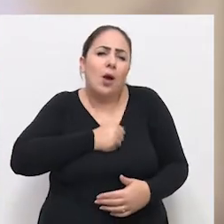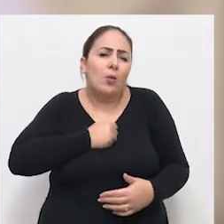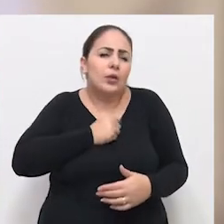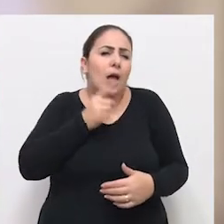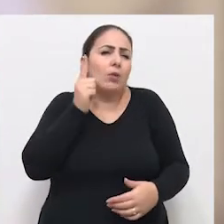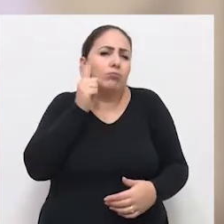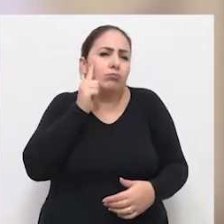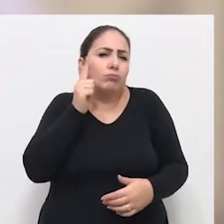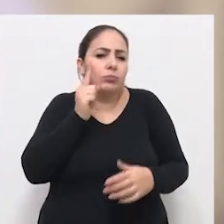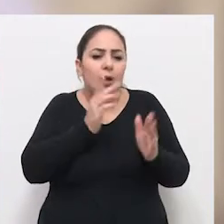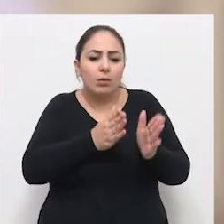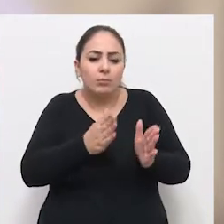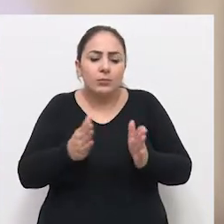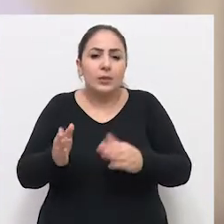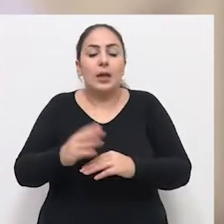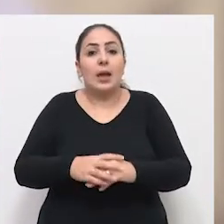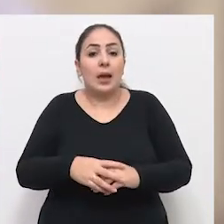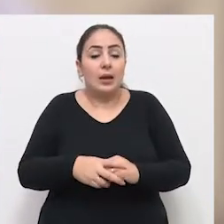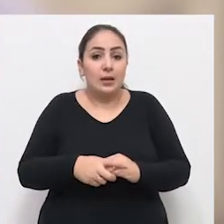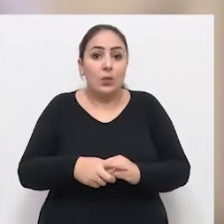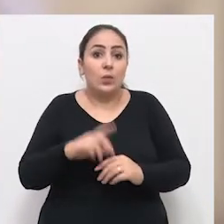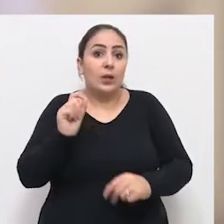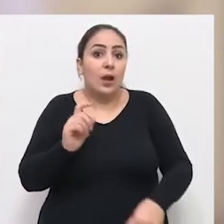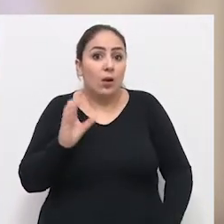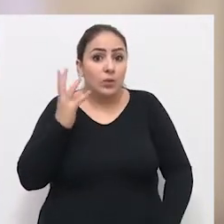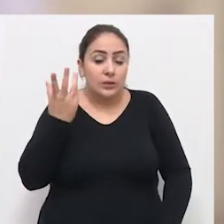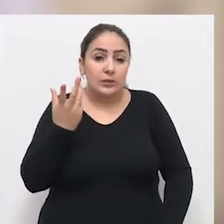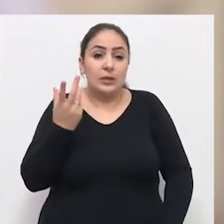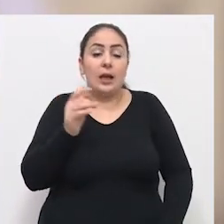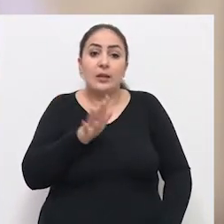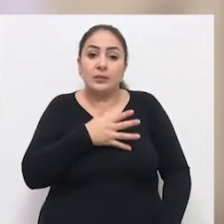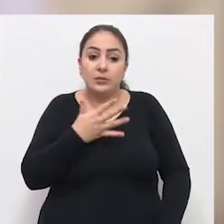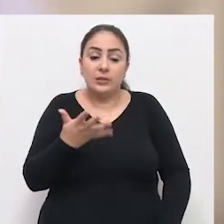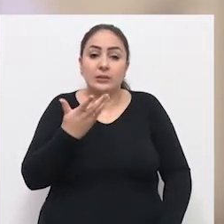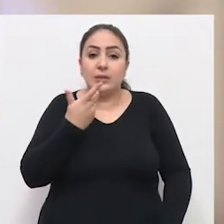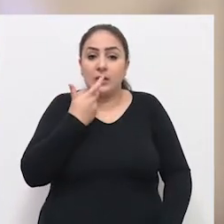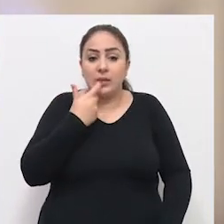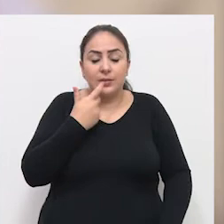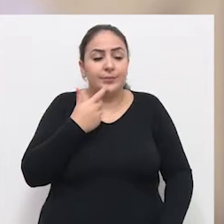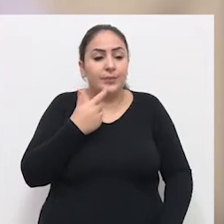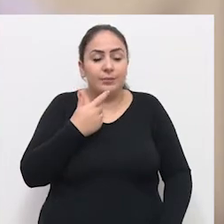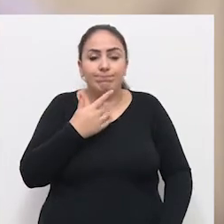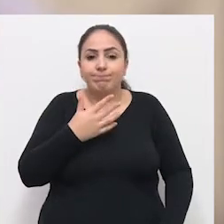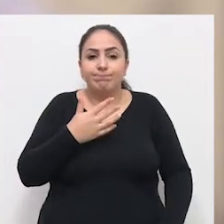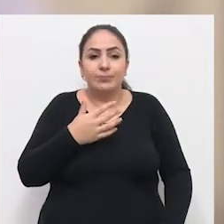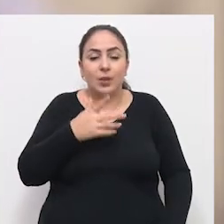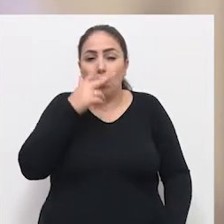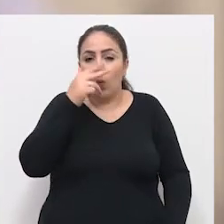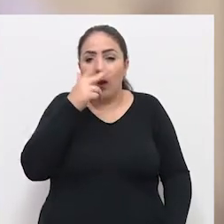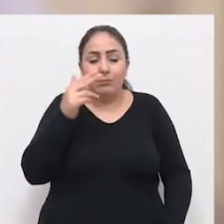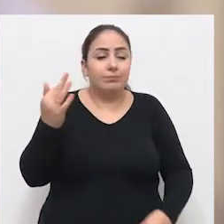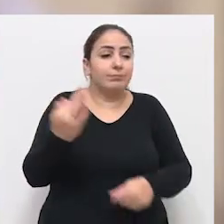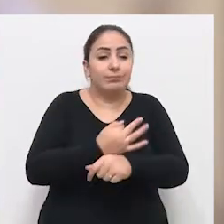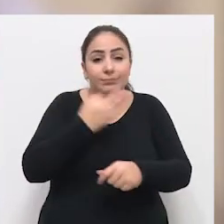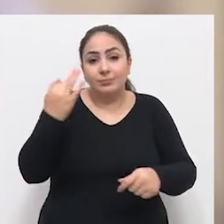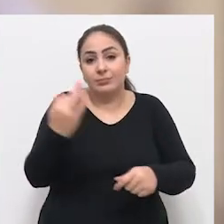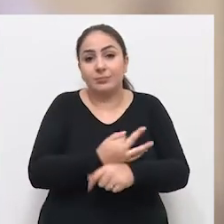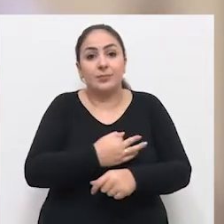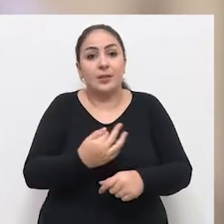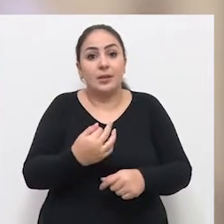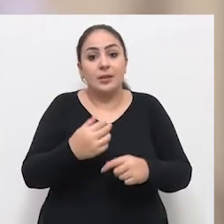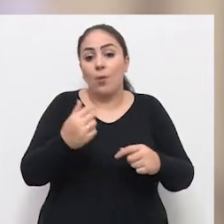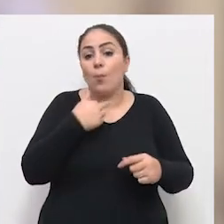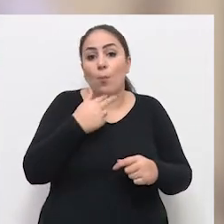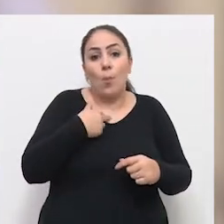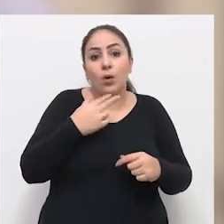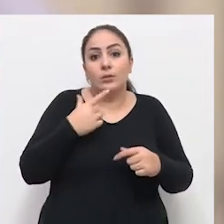muita saudade da sua rotina anterior, elas acabam ficando, por vezes, entediadas e mais